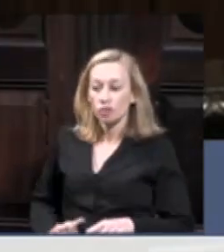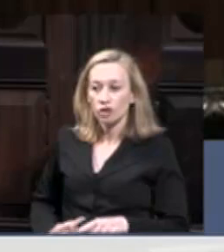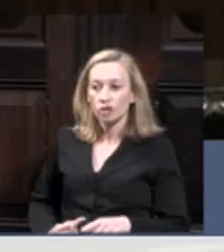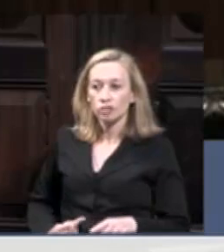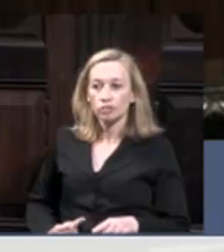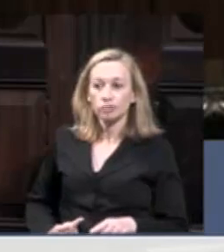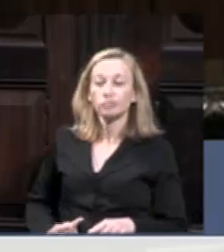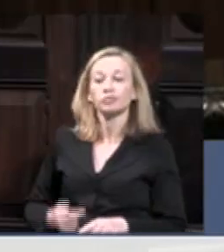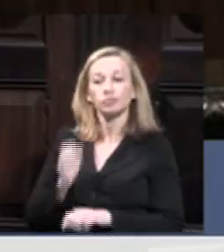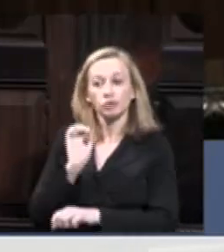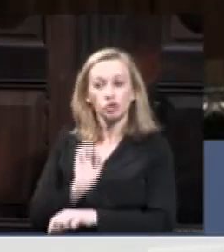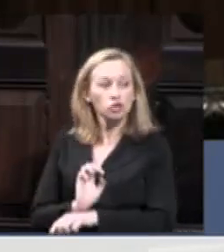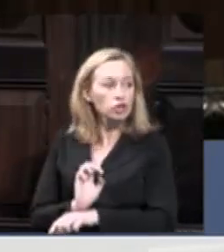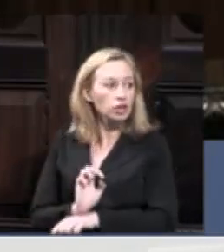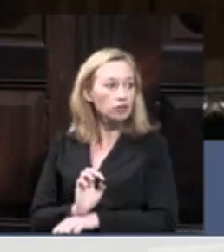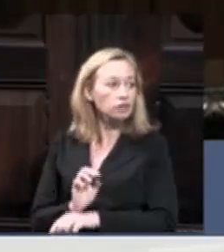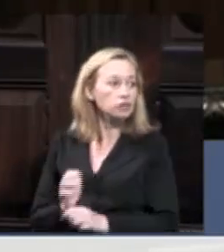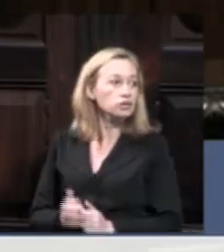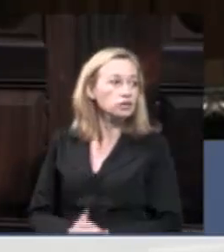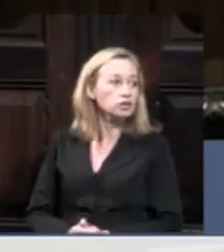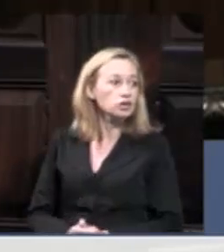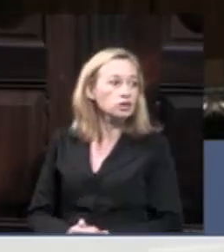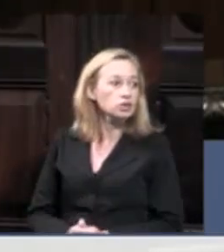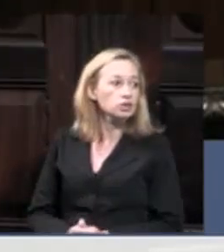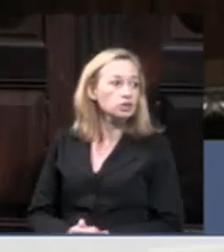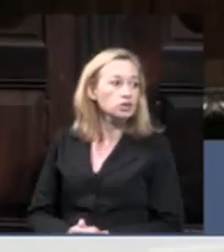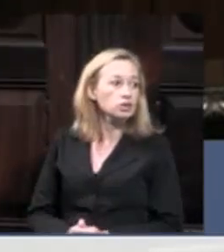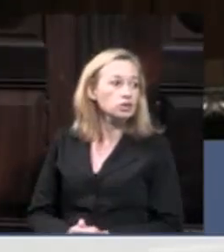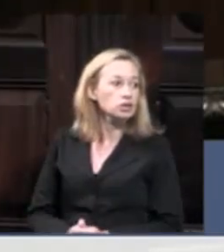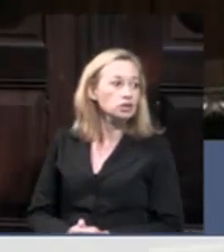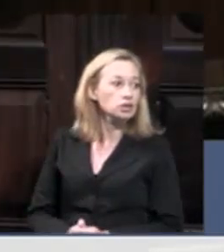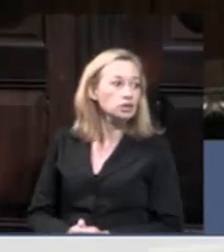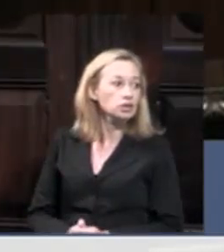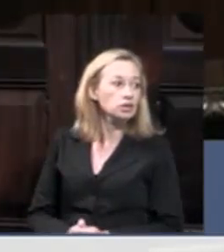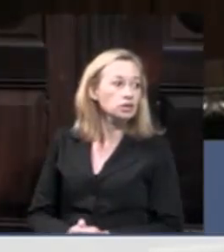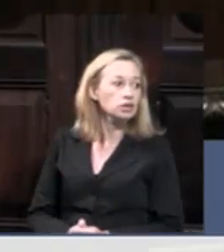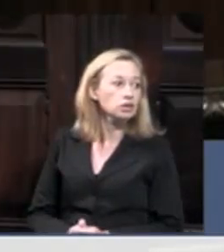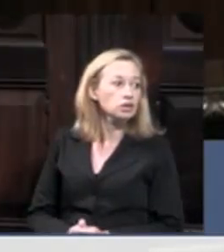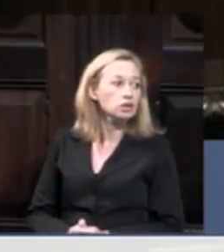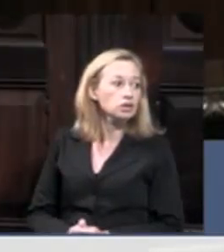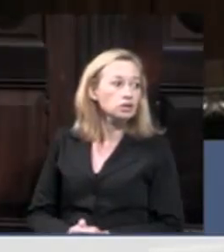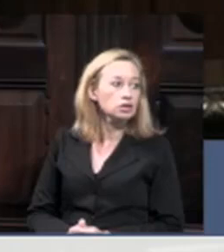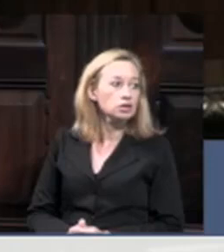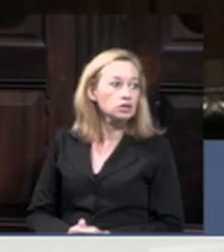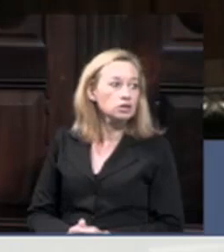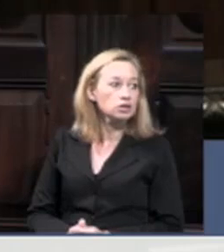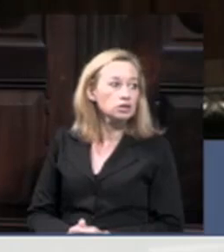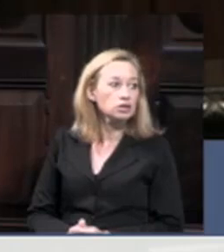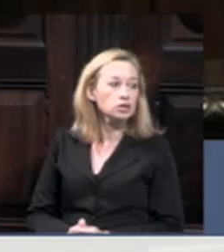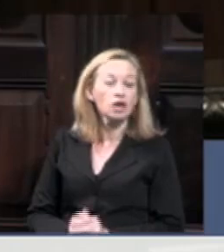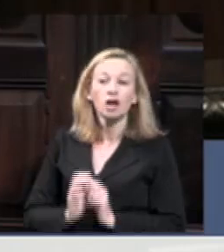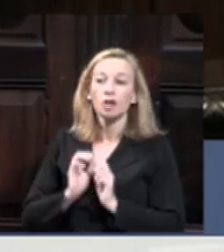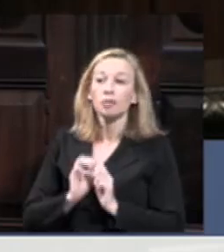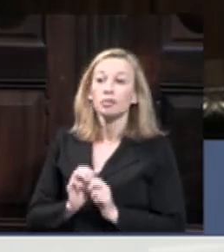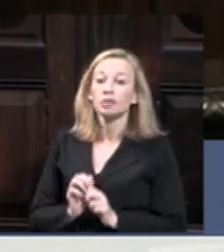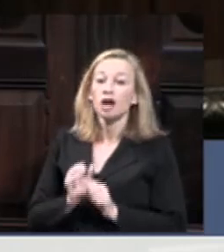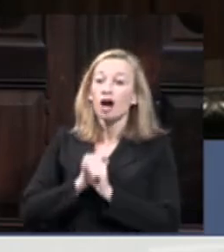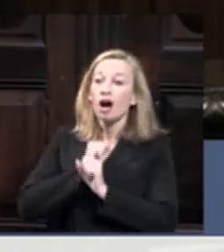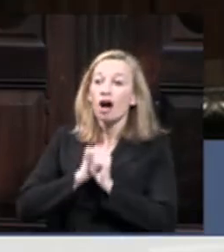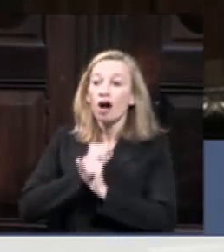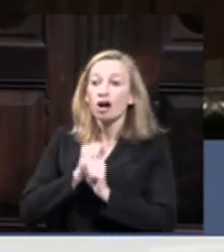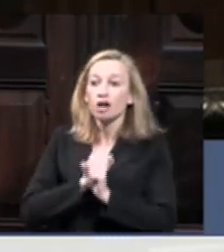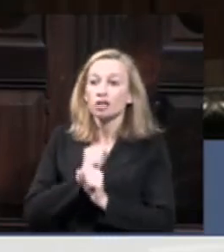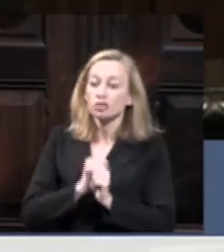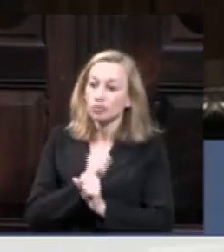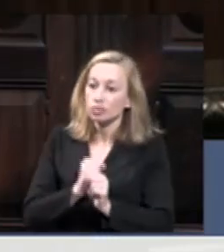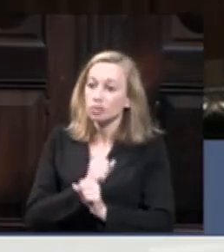estadual, passava longas temporadas sem fazer repasse algum às